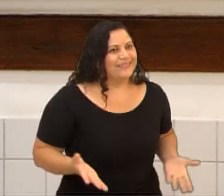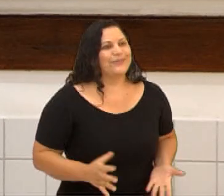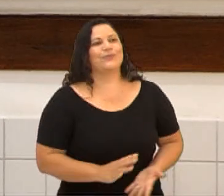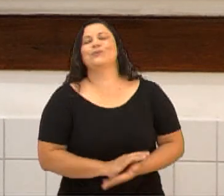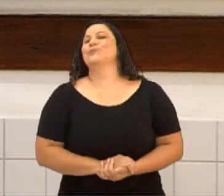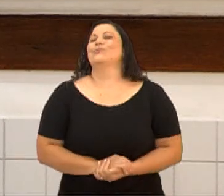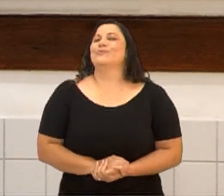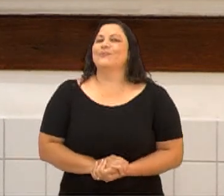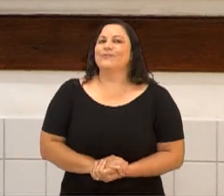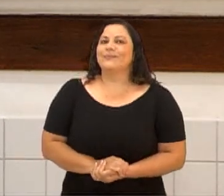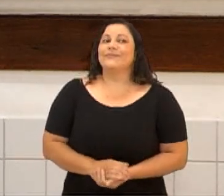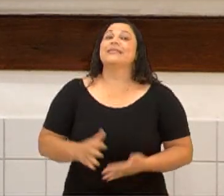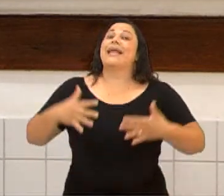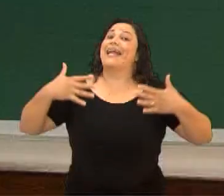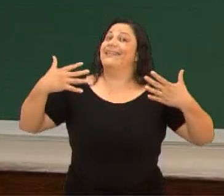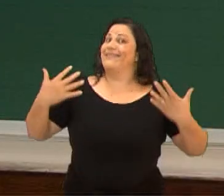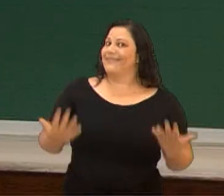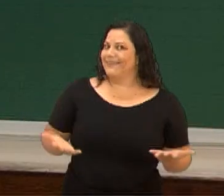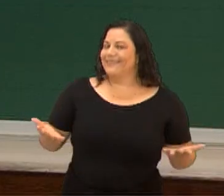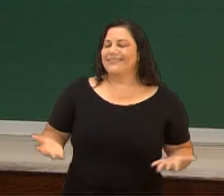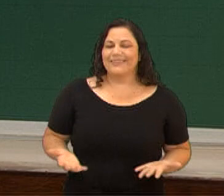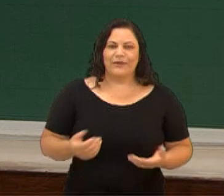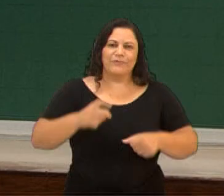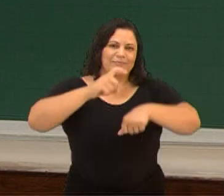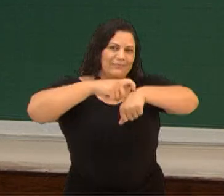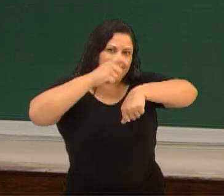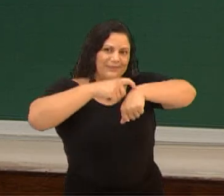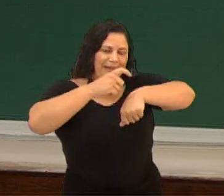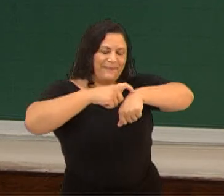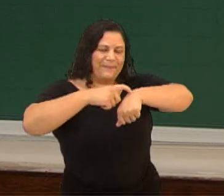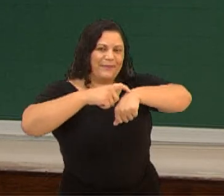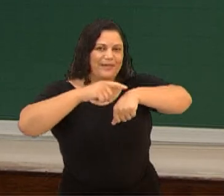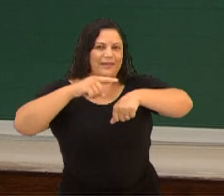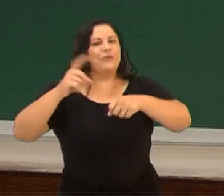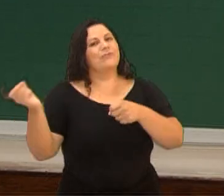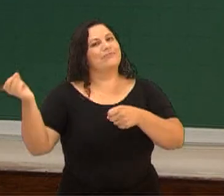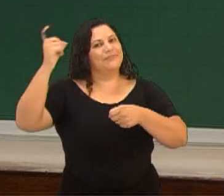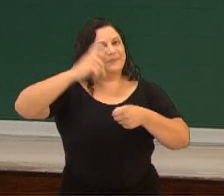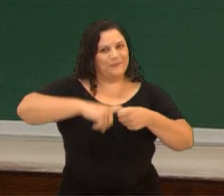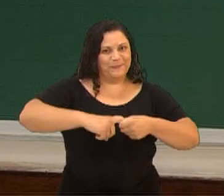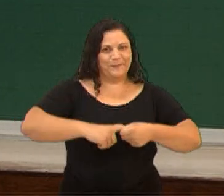hein? Então, um tempinho para vocês calcularem e daqui a pouco a gente volta.